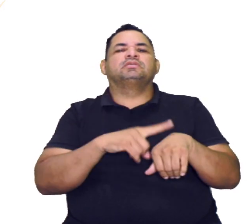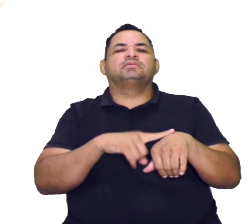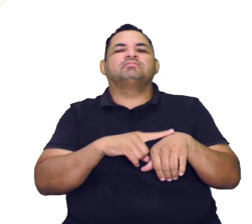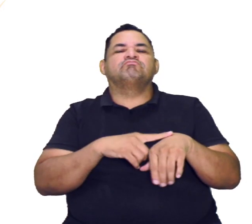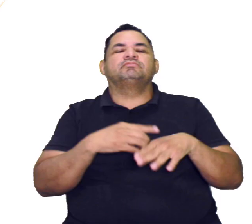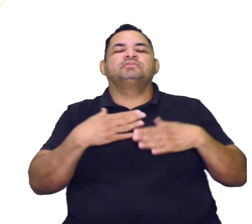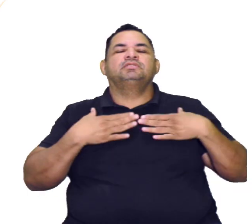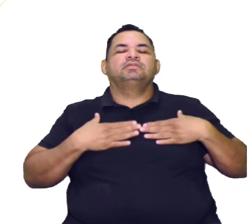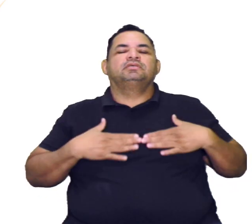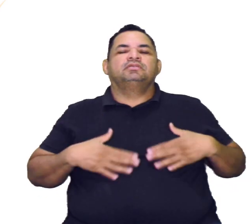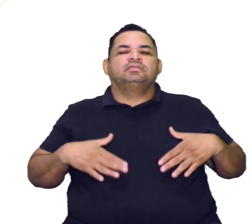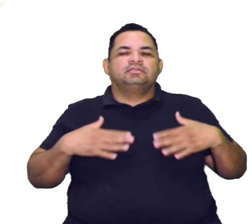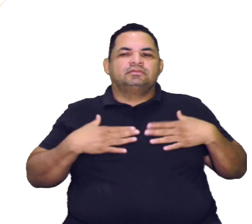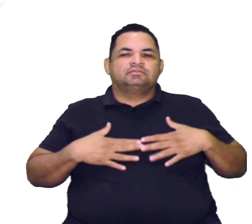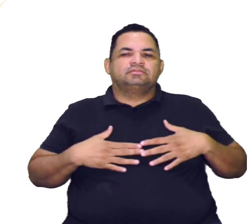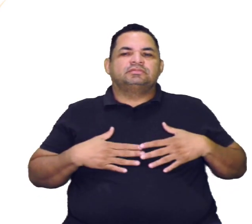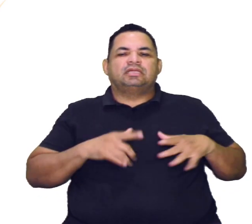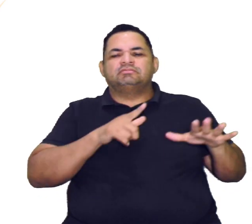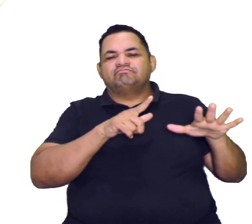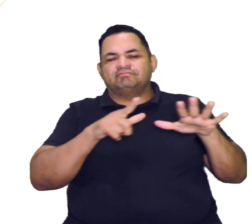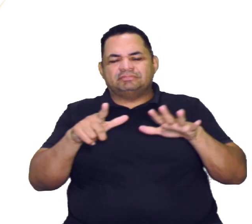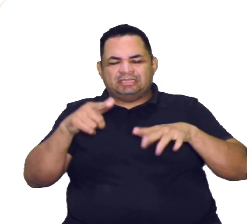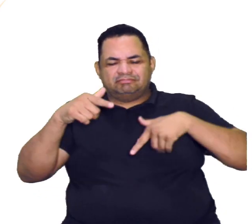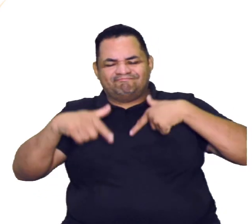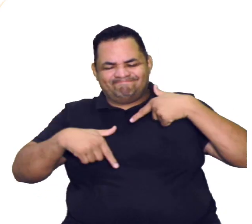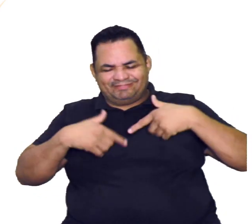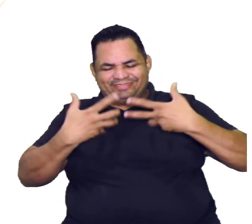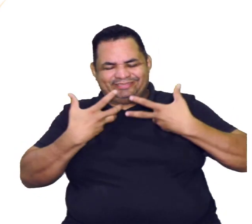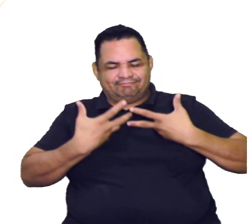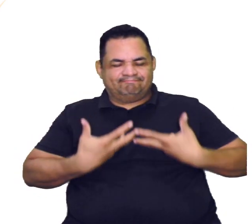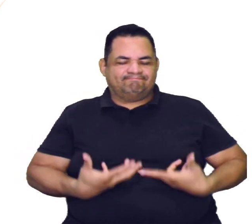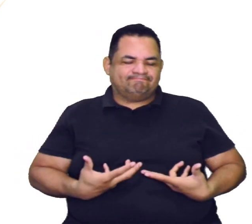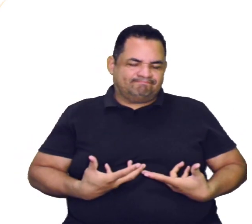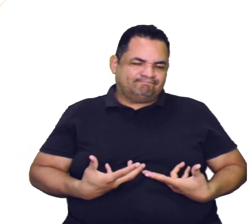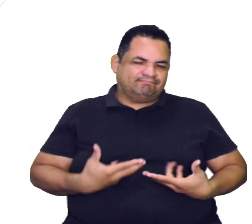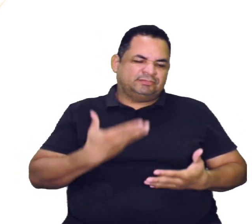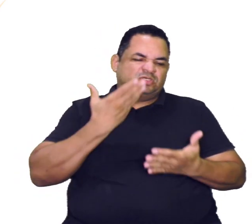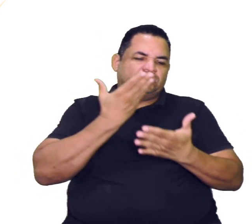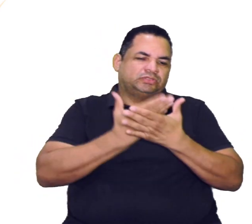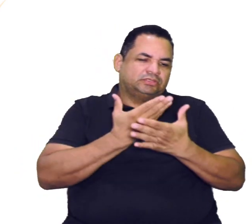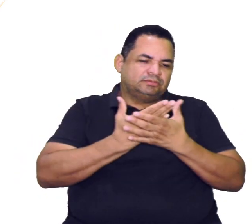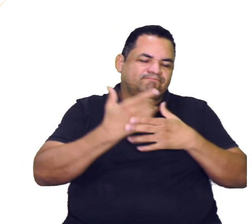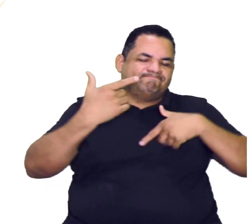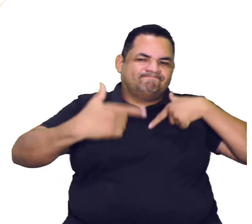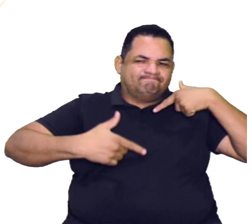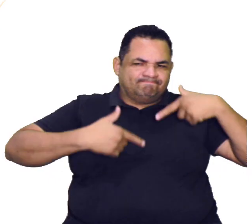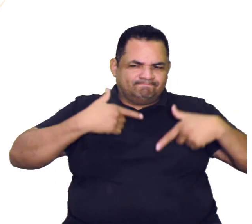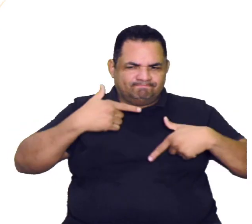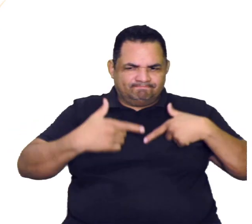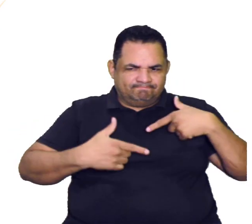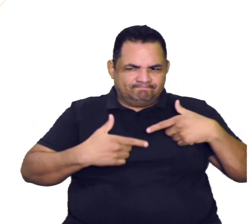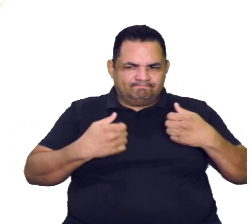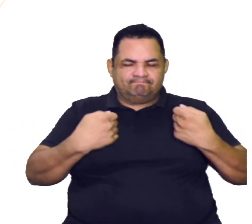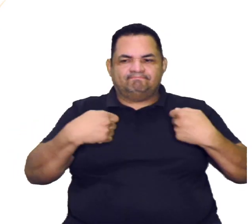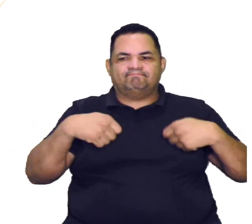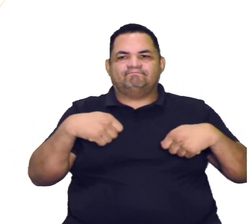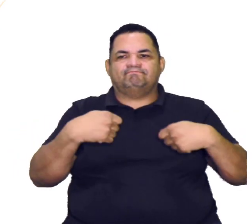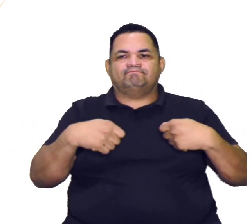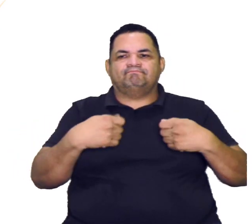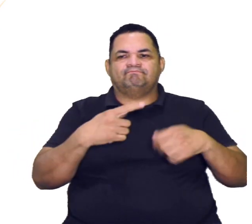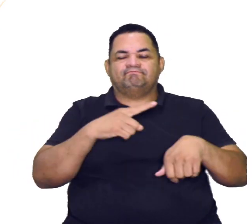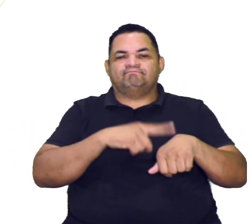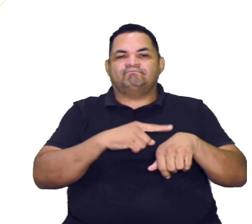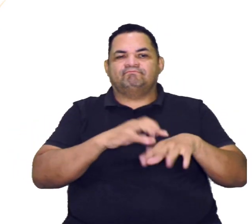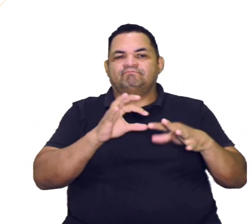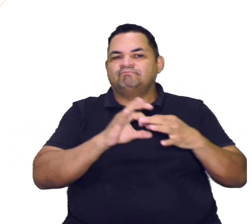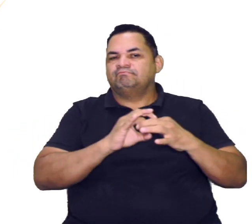gente poder relaxar. Semana muito puxada, muito cansativa, muitos estudos, muito trabalho. A gente precisa